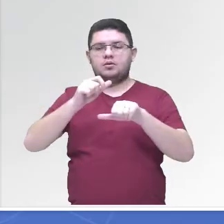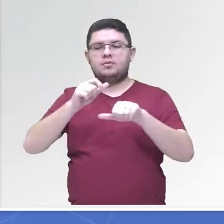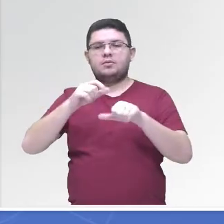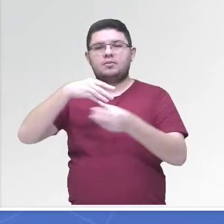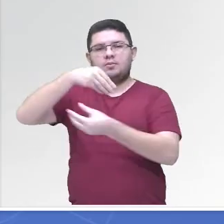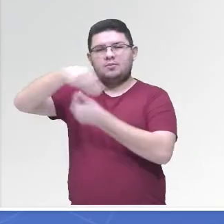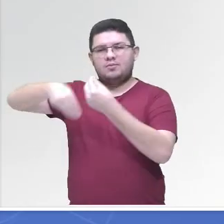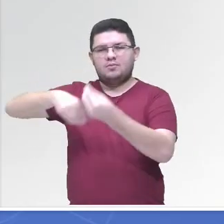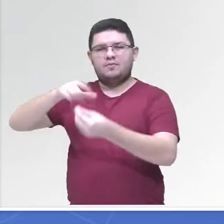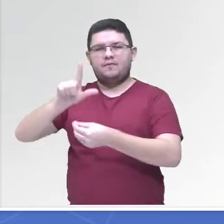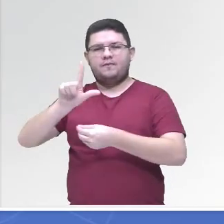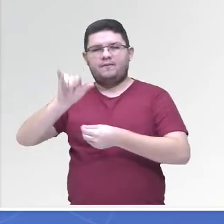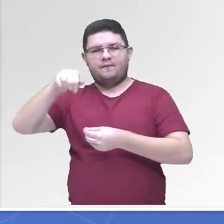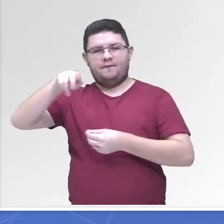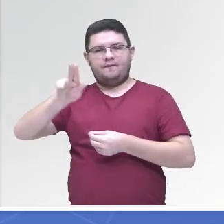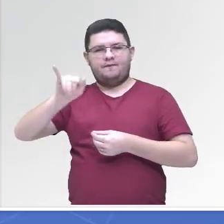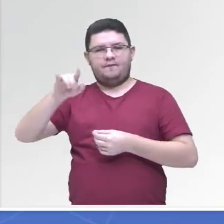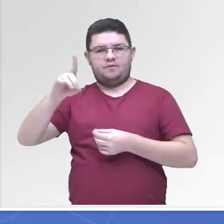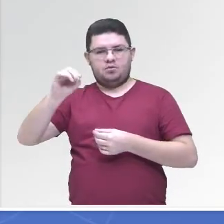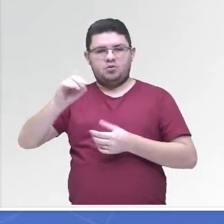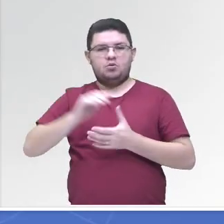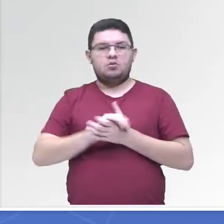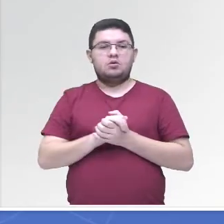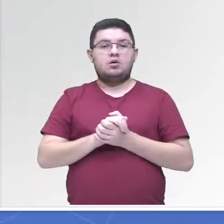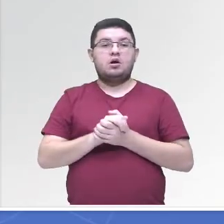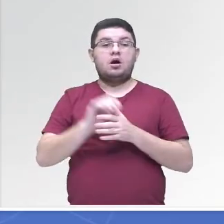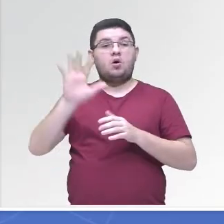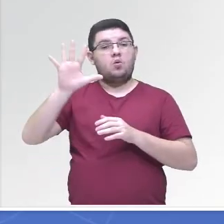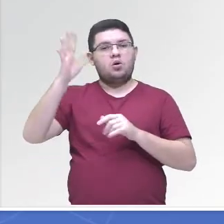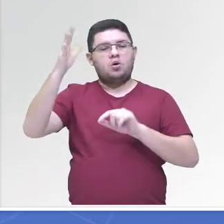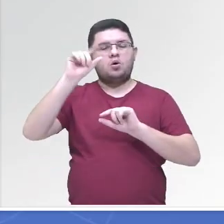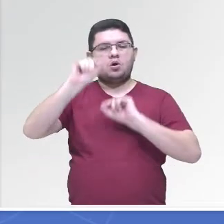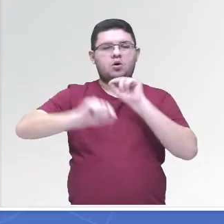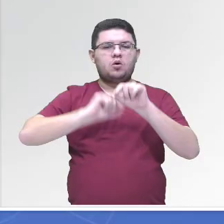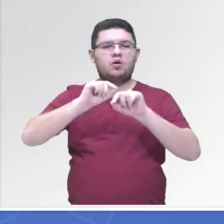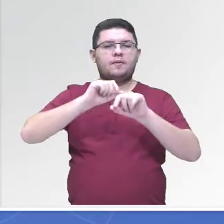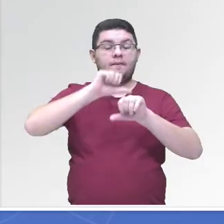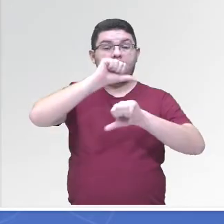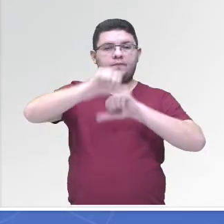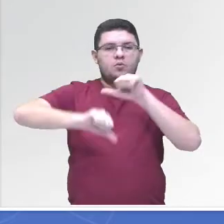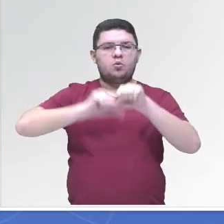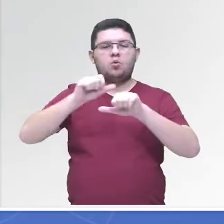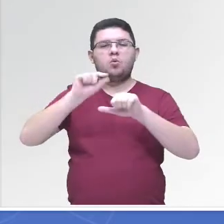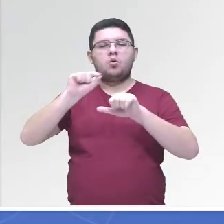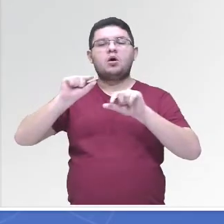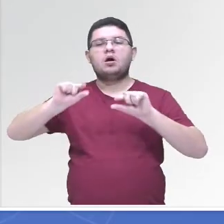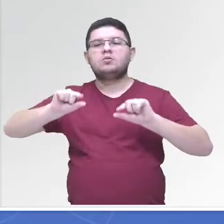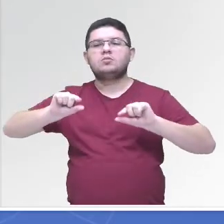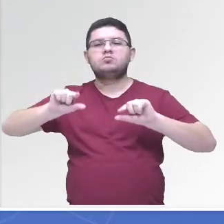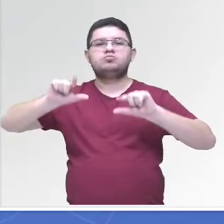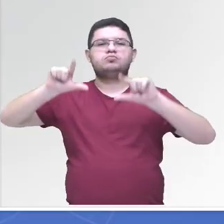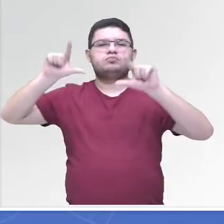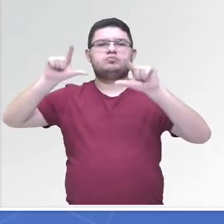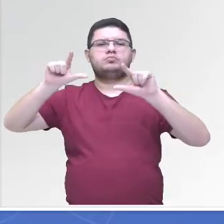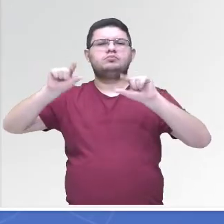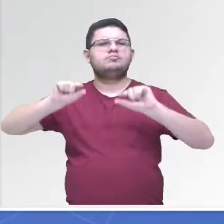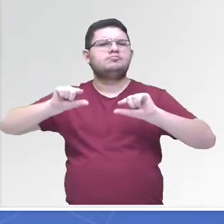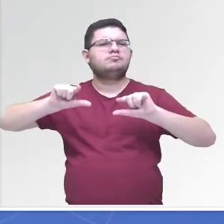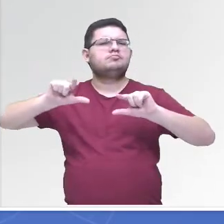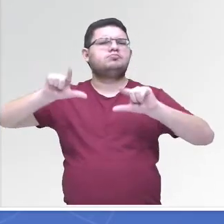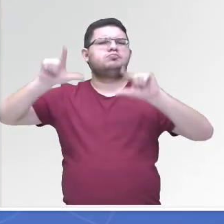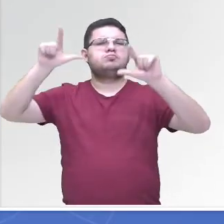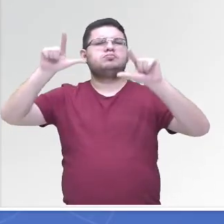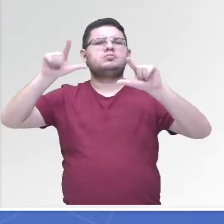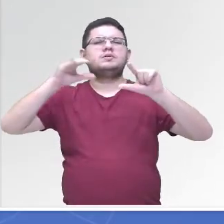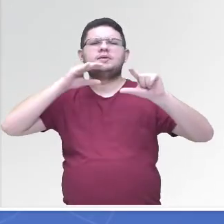considerando que aconteceu uma modificação externa, como é o caso do aumento de temperatura, tá? Então, se acontecer um aumento de temperatura,